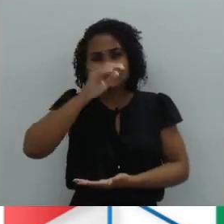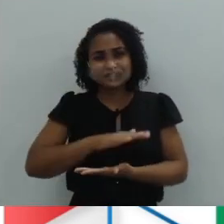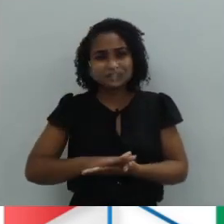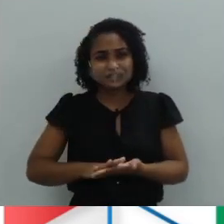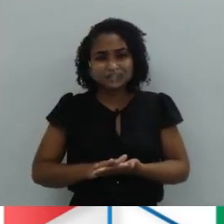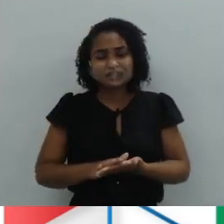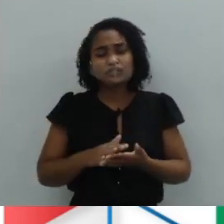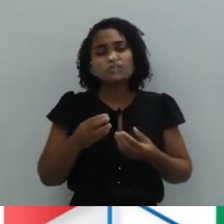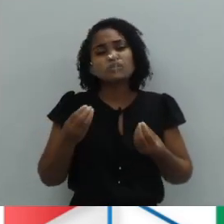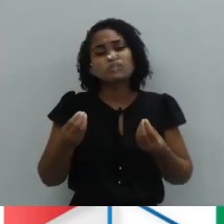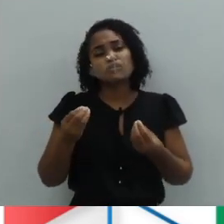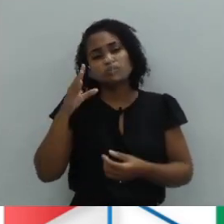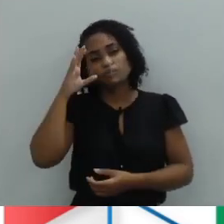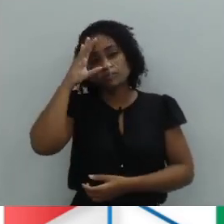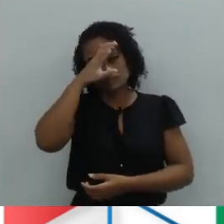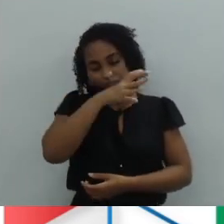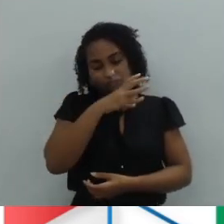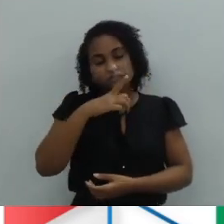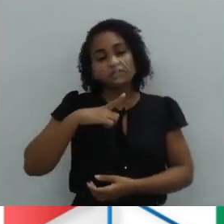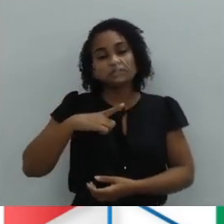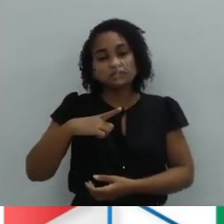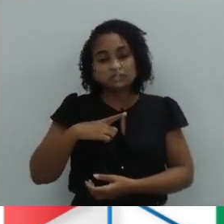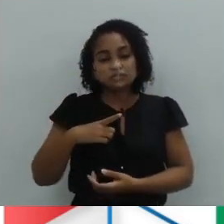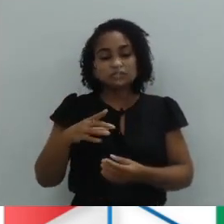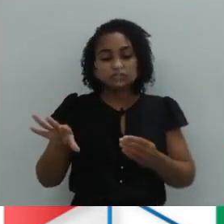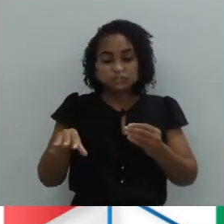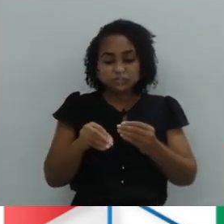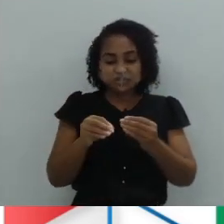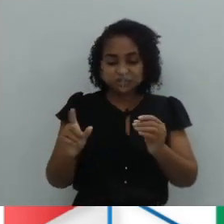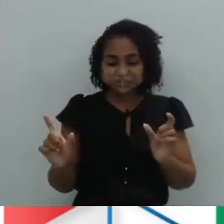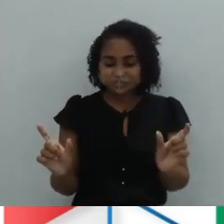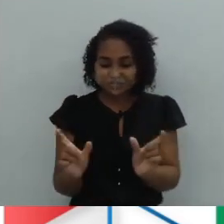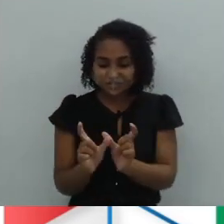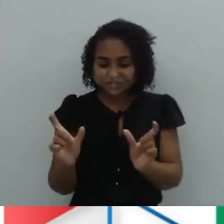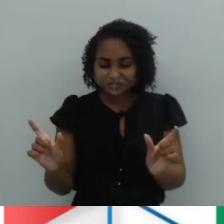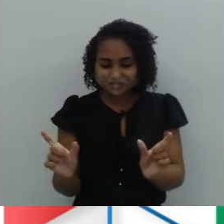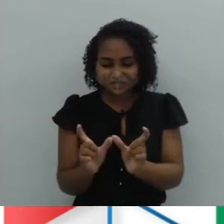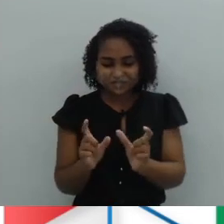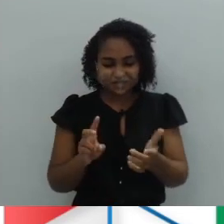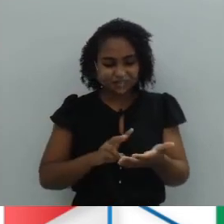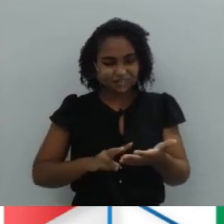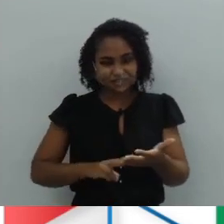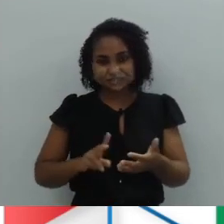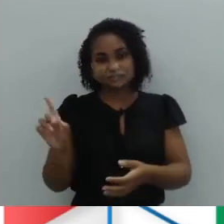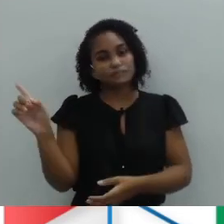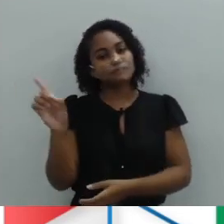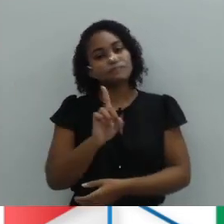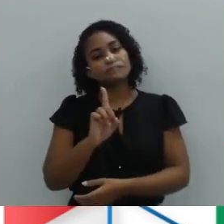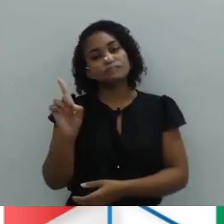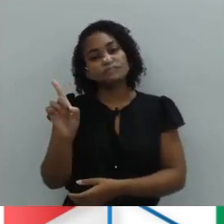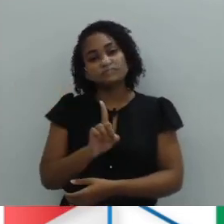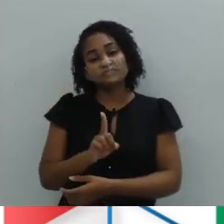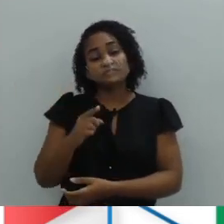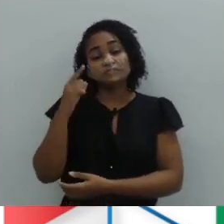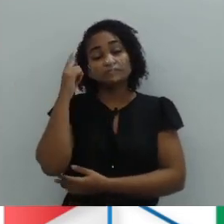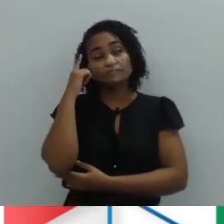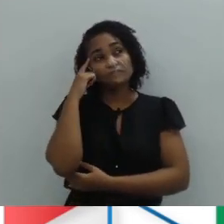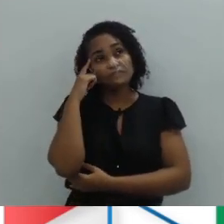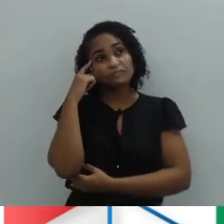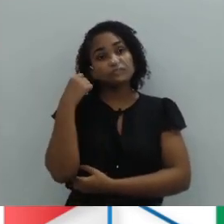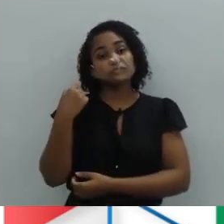é complicado, a gente apenas juntar as sílabas formando palavras não é ler propriamente dito. A gente